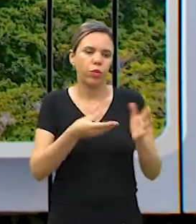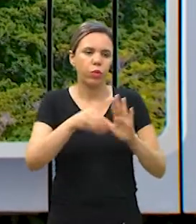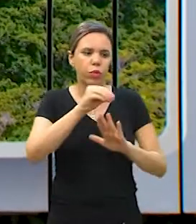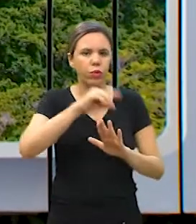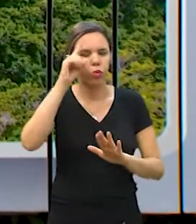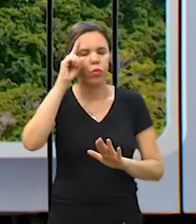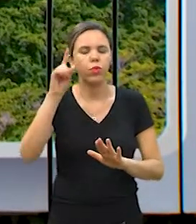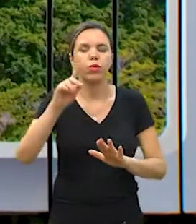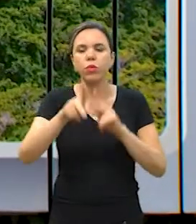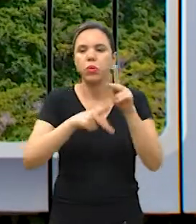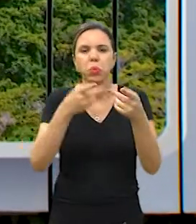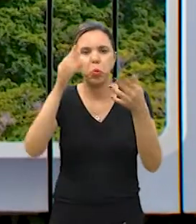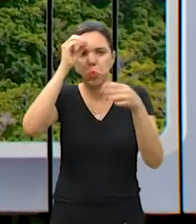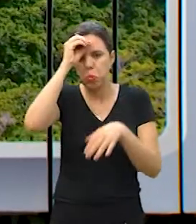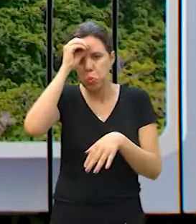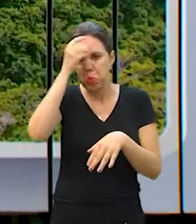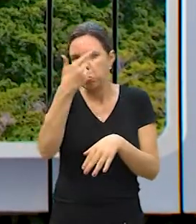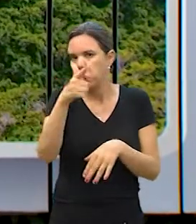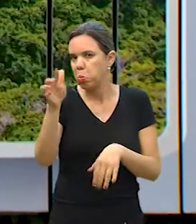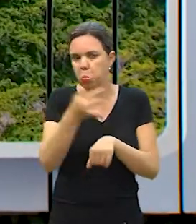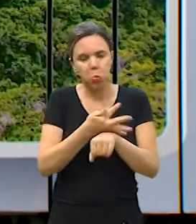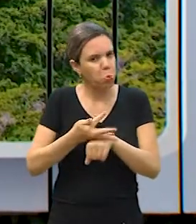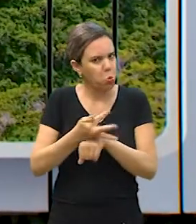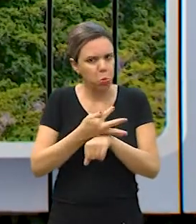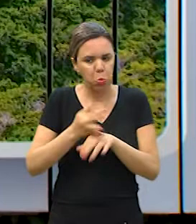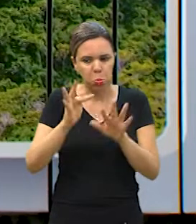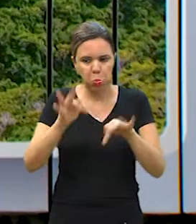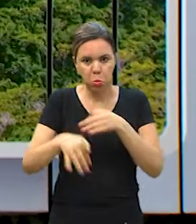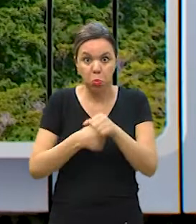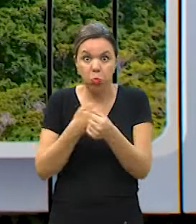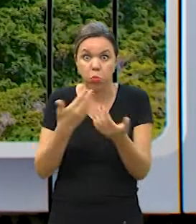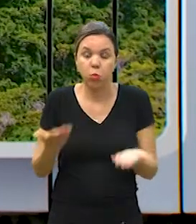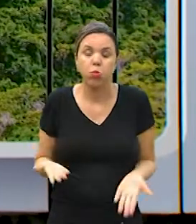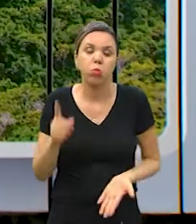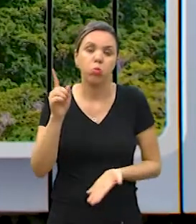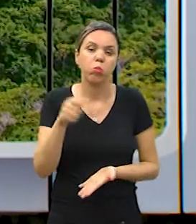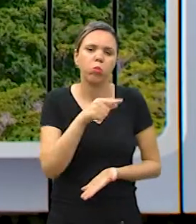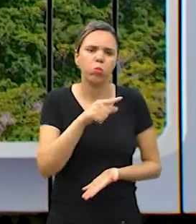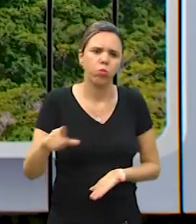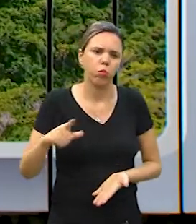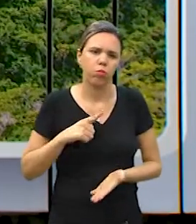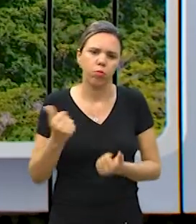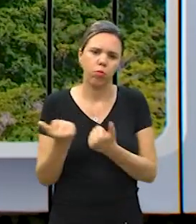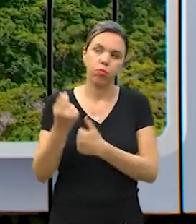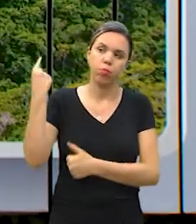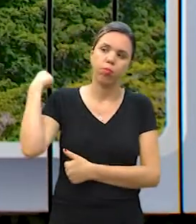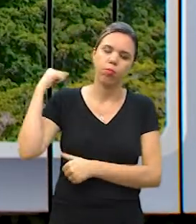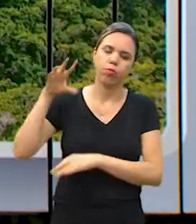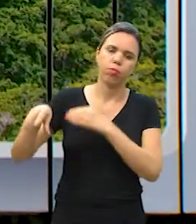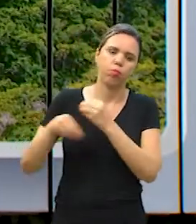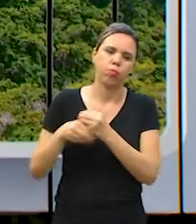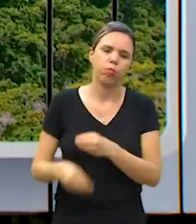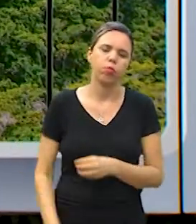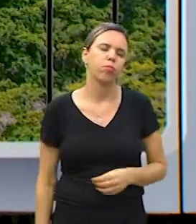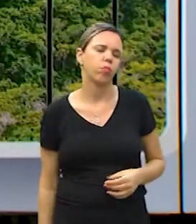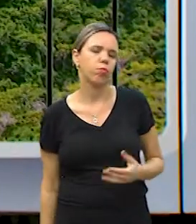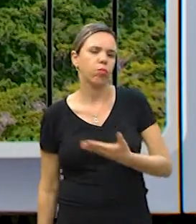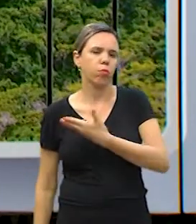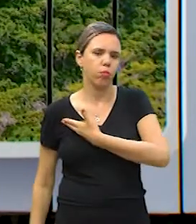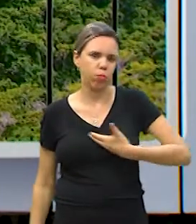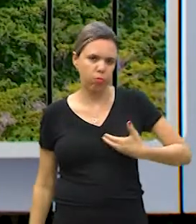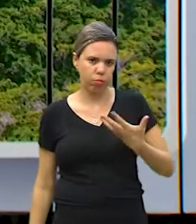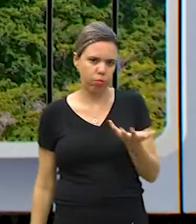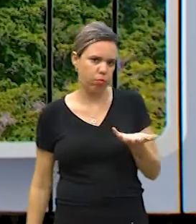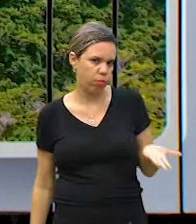ali um calendário que as pessoas não teriam férias no final do ano, que o feriado tinha sido incorporado porque o